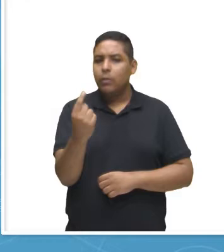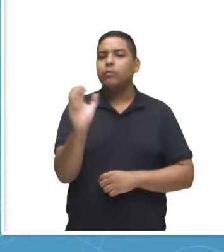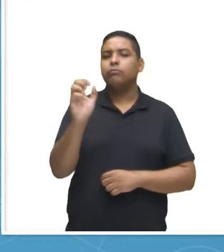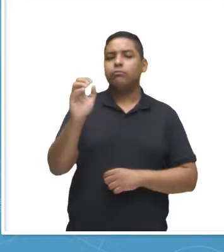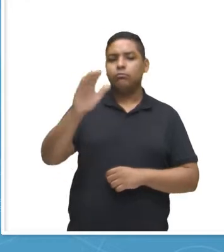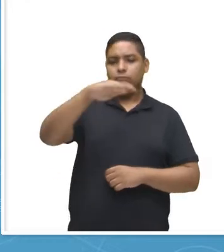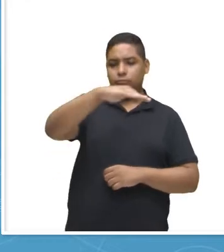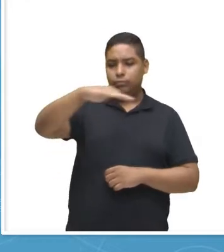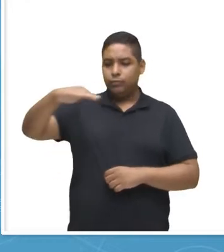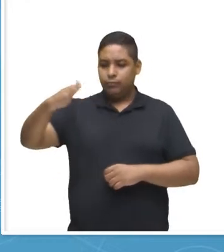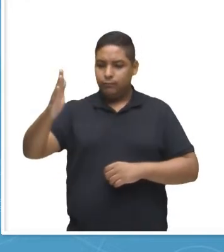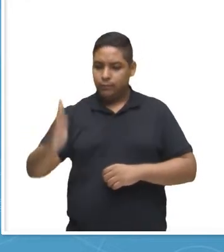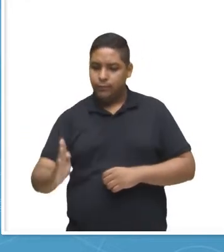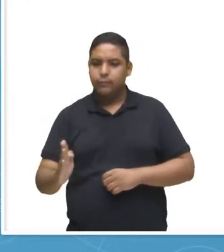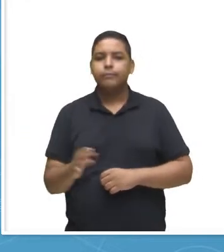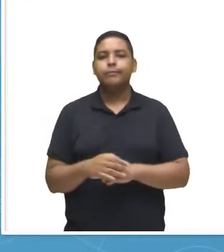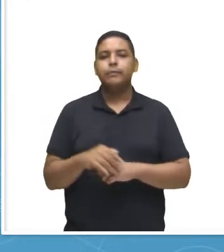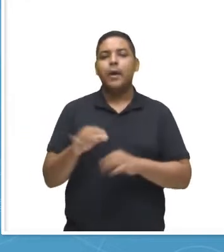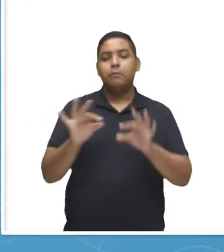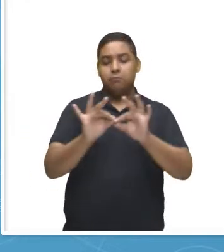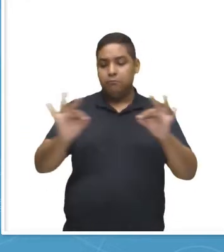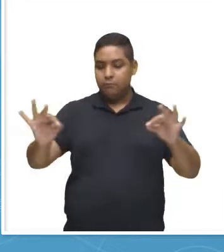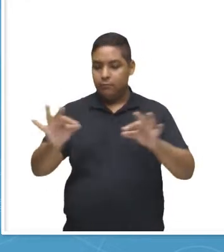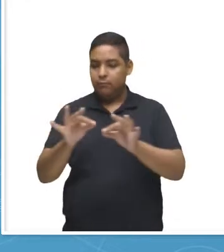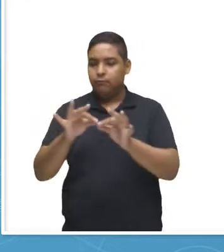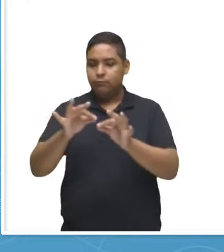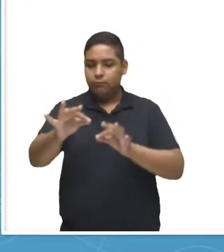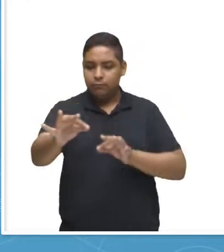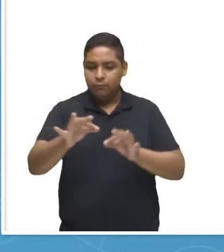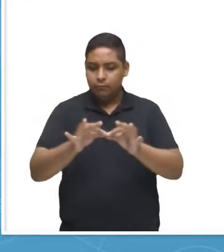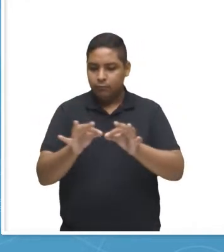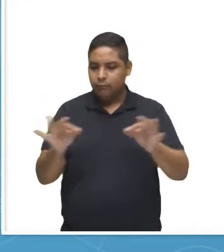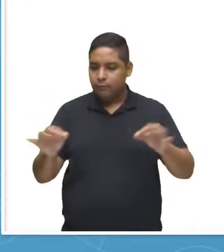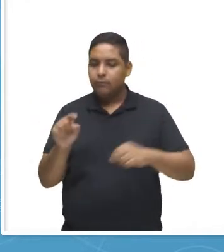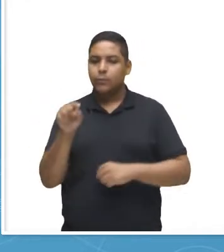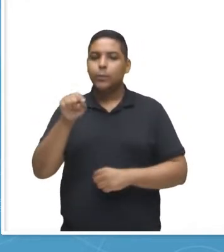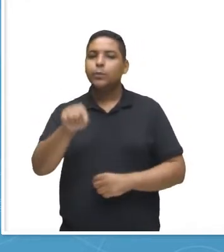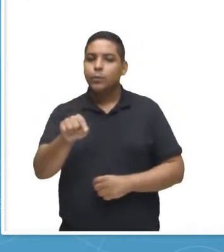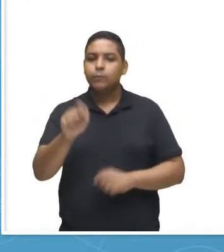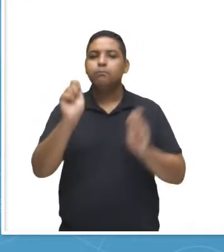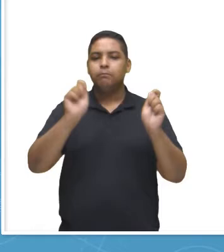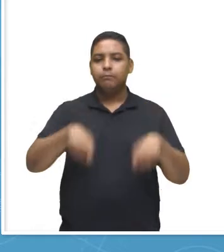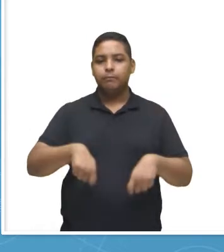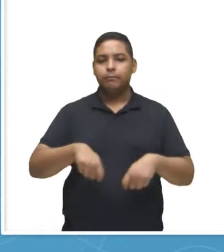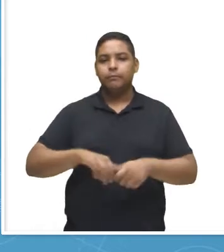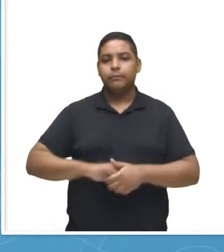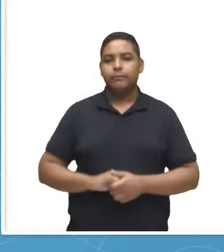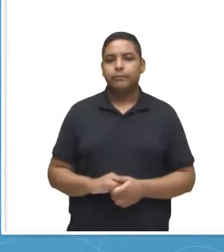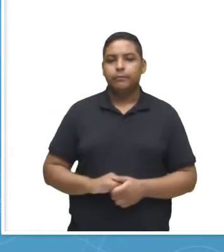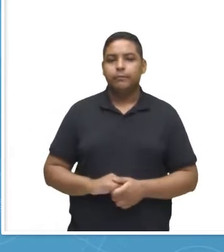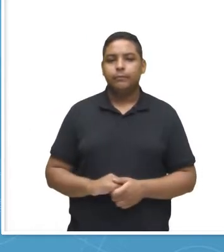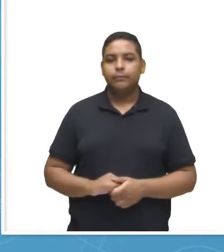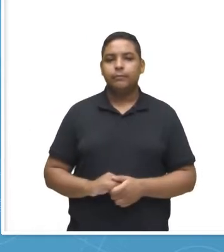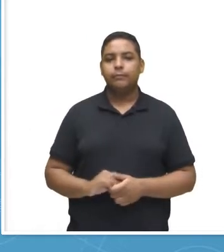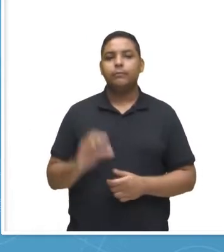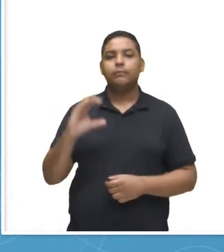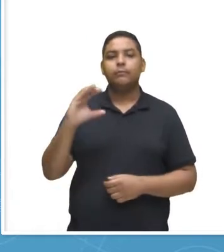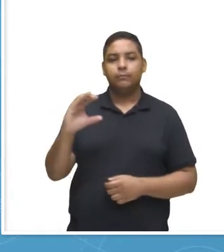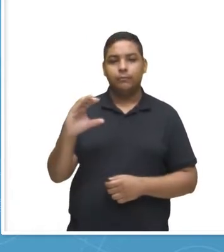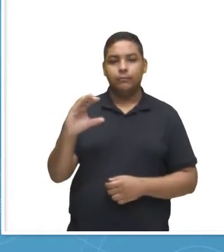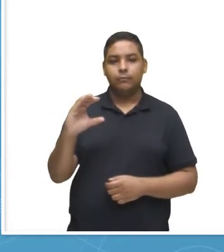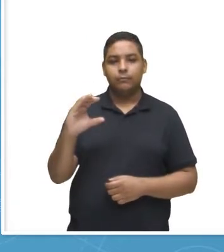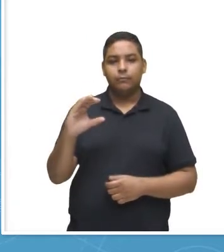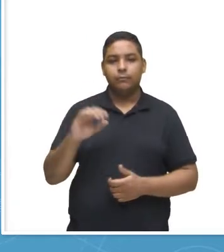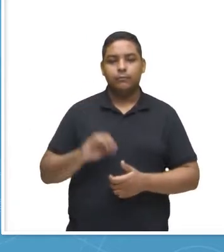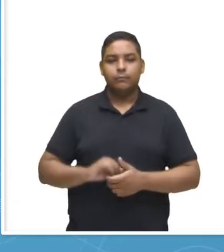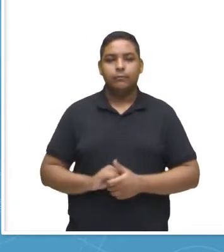medidas possíveis nos pontos, que não haja medidas possíveis nos pontos. Na letra C, temos o